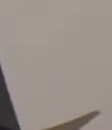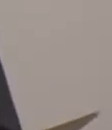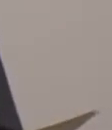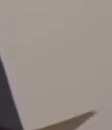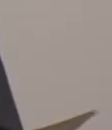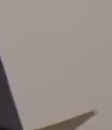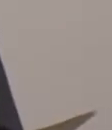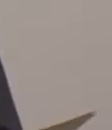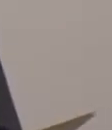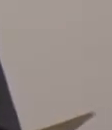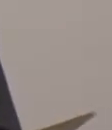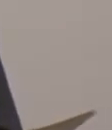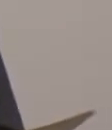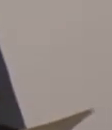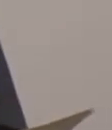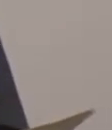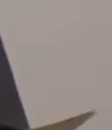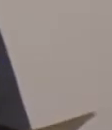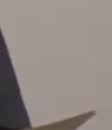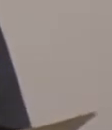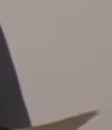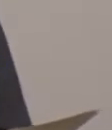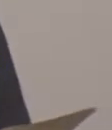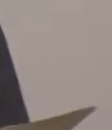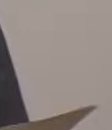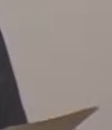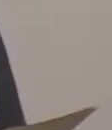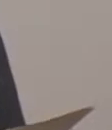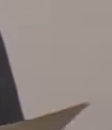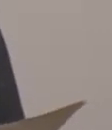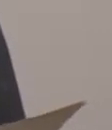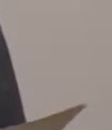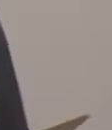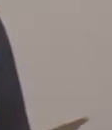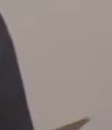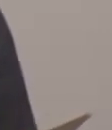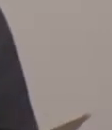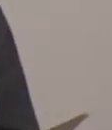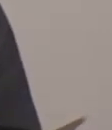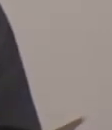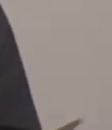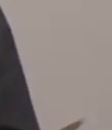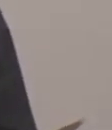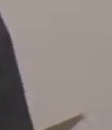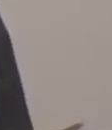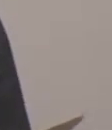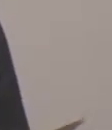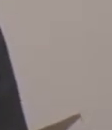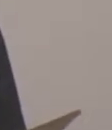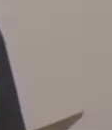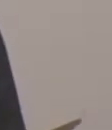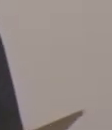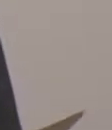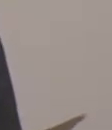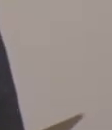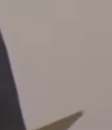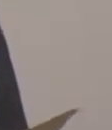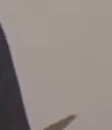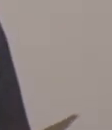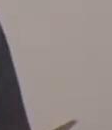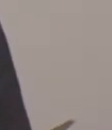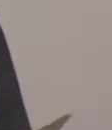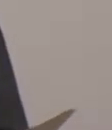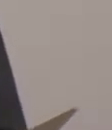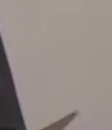o trabalho infantil, e também fazer um levantamento sobre empresas clandestinas, porque normalmente são essas